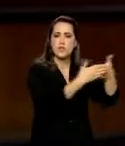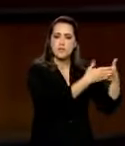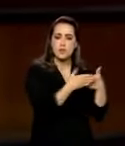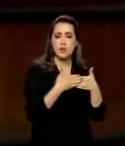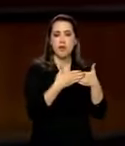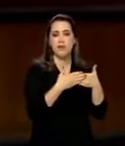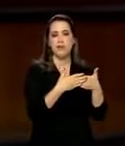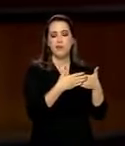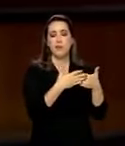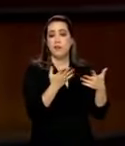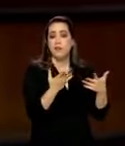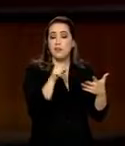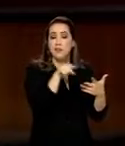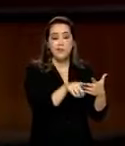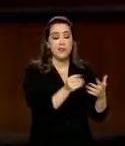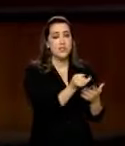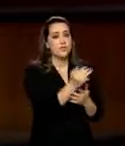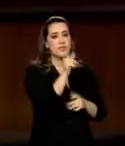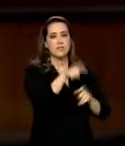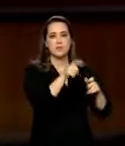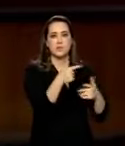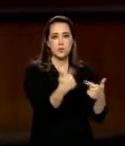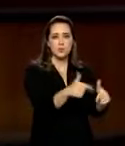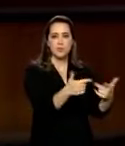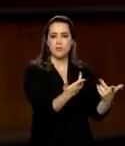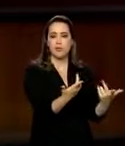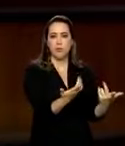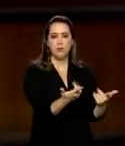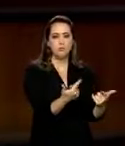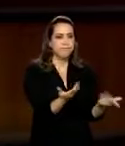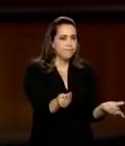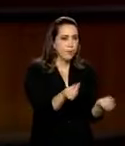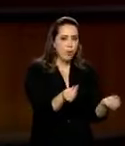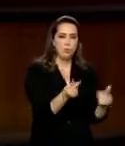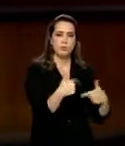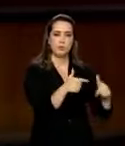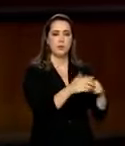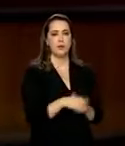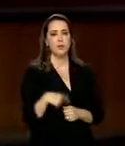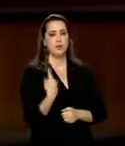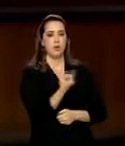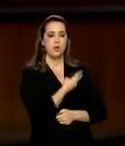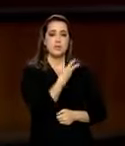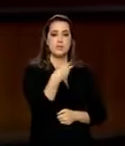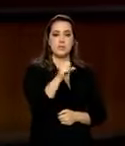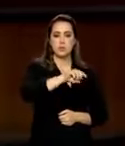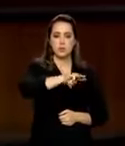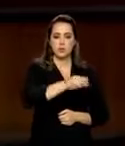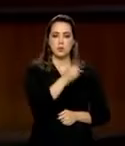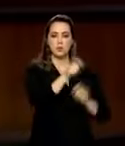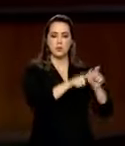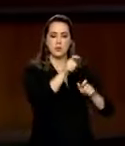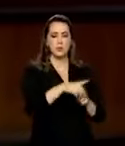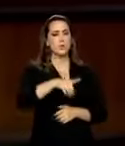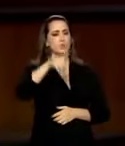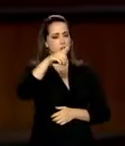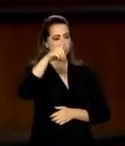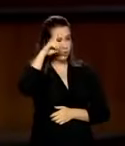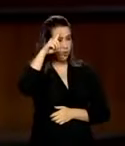na informalidade. Nós somos mais ou menos 38 milhões de pessoas no Brasil que viviam do dia a dia,